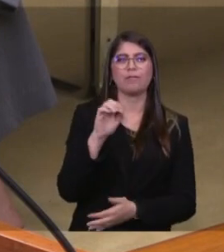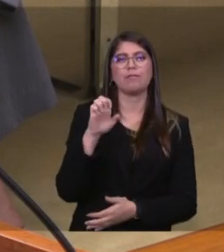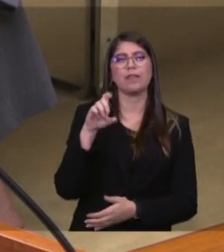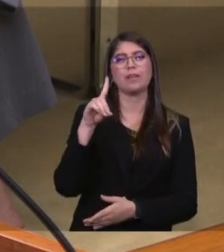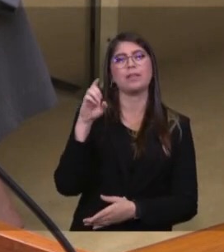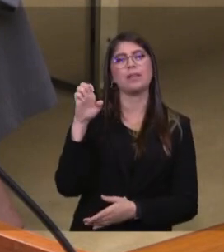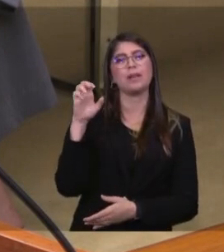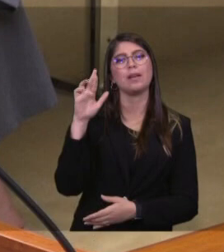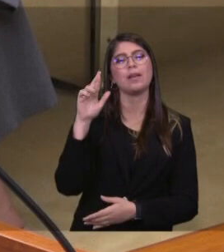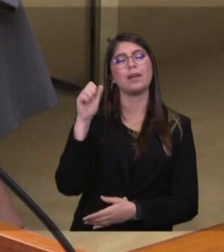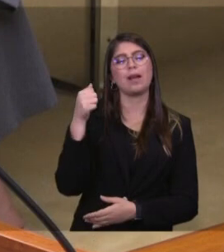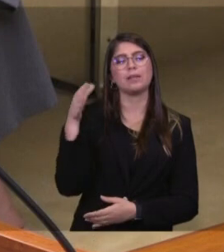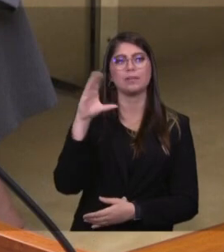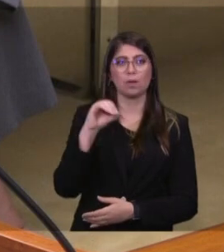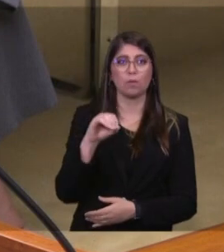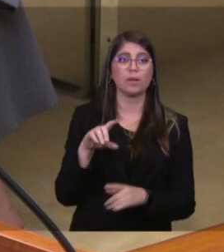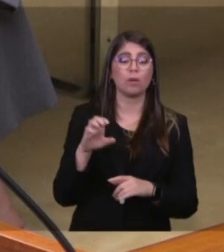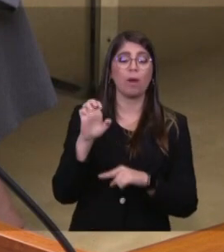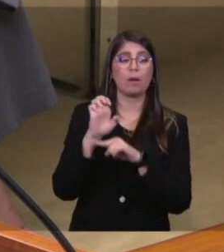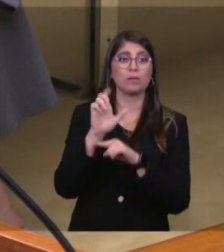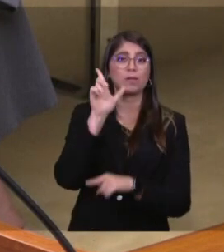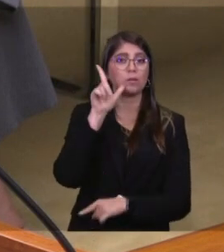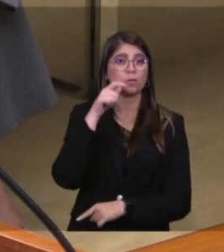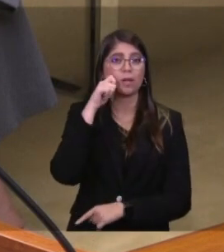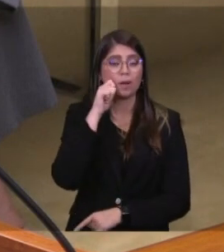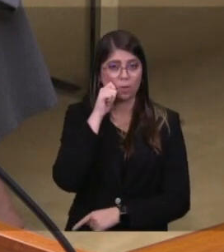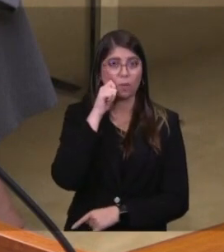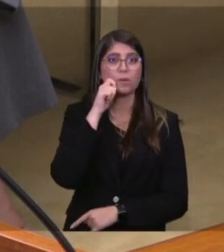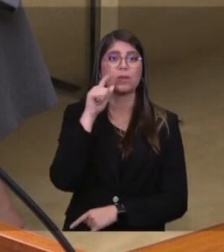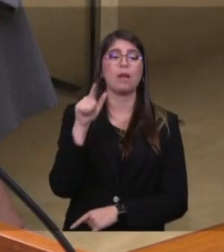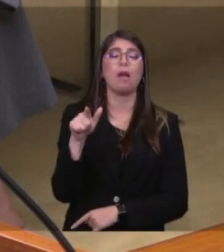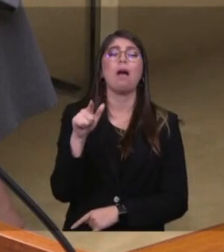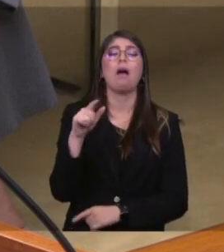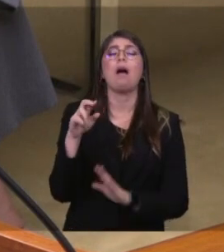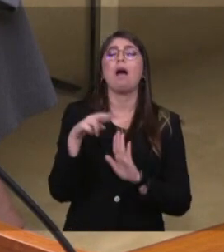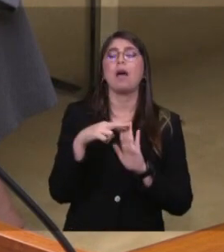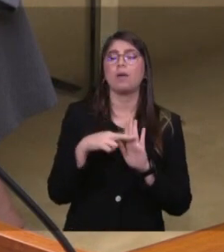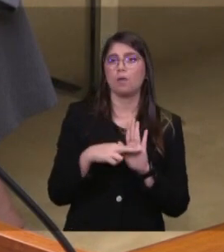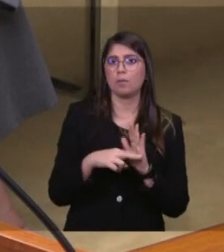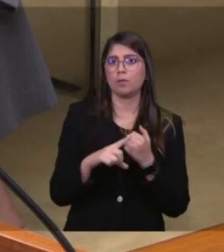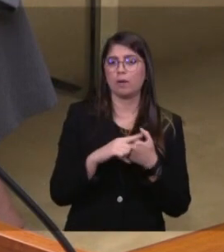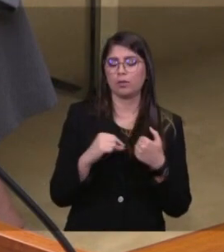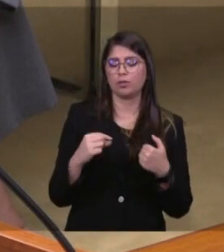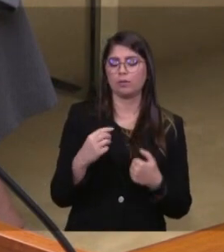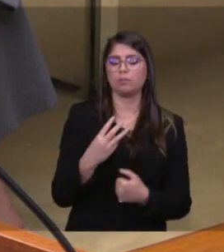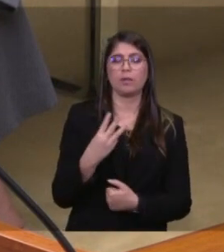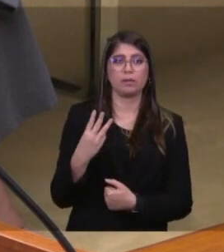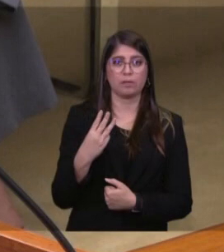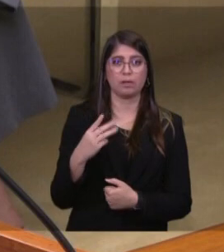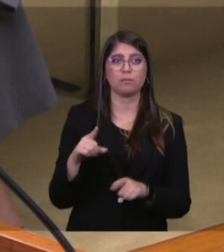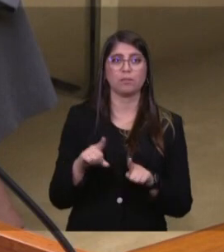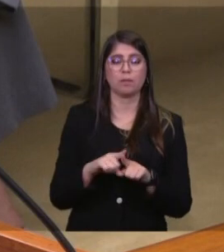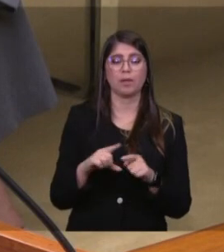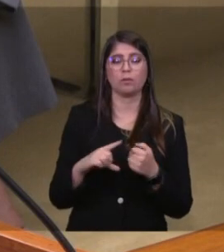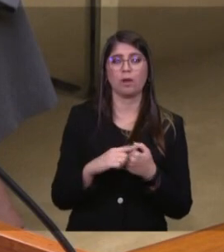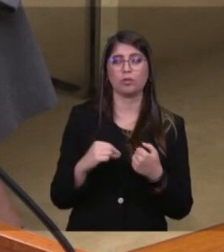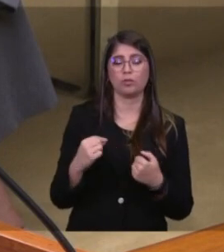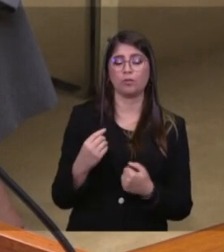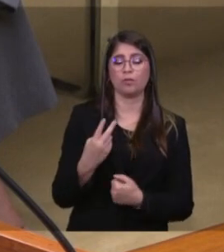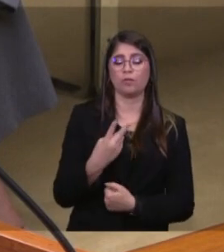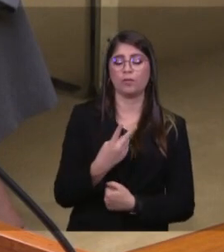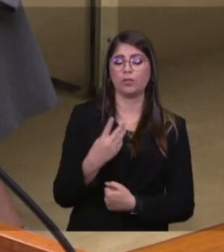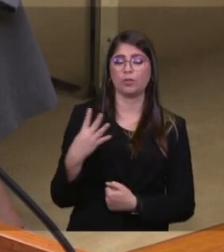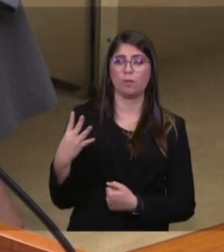evidente para o Estado de Alagoas que a norma do artigo 3º e a norma do artigo 24, parágrafo